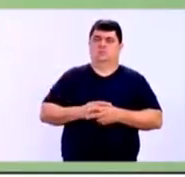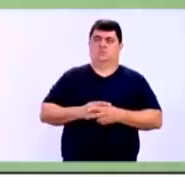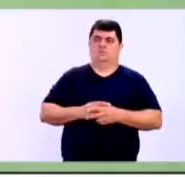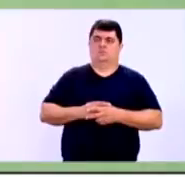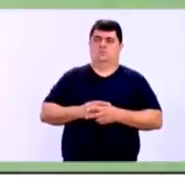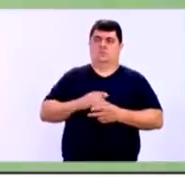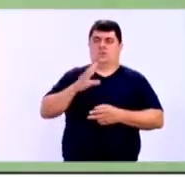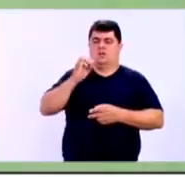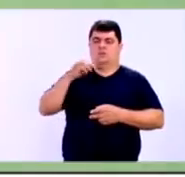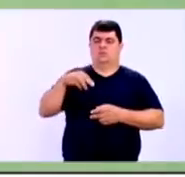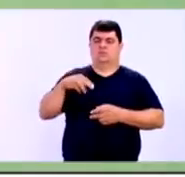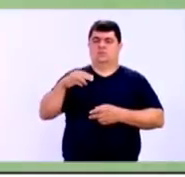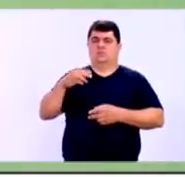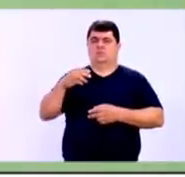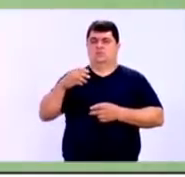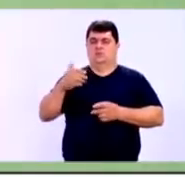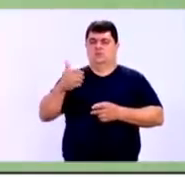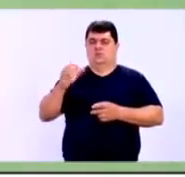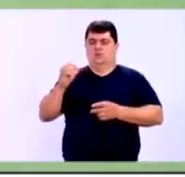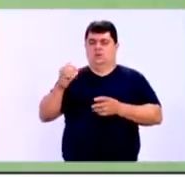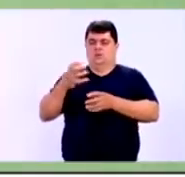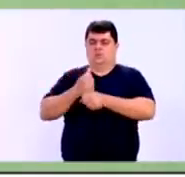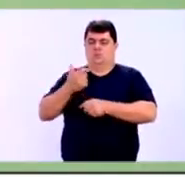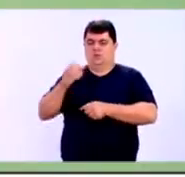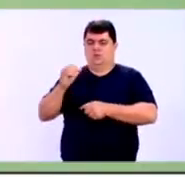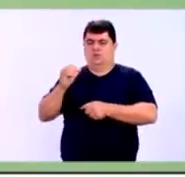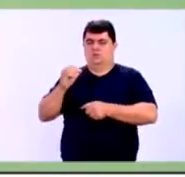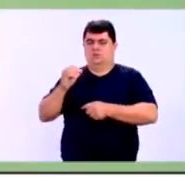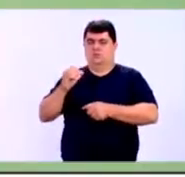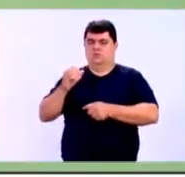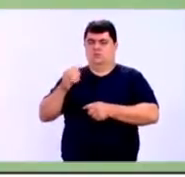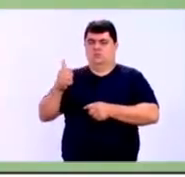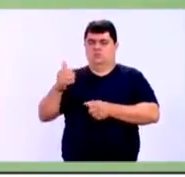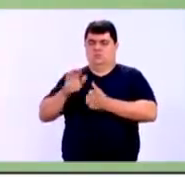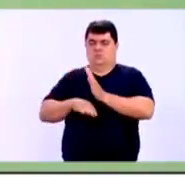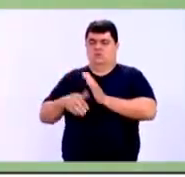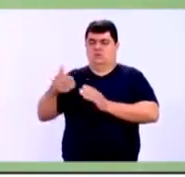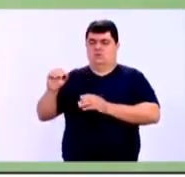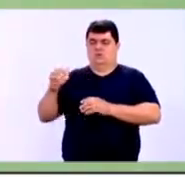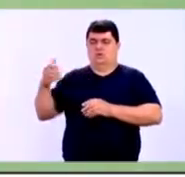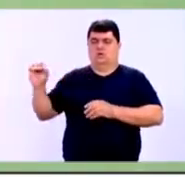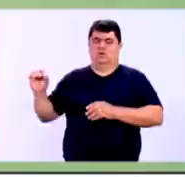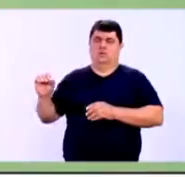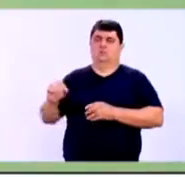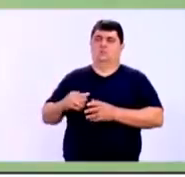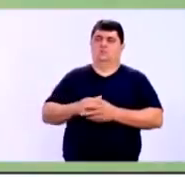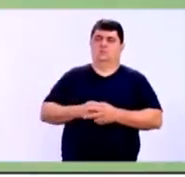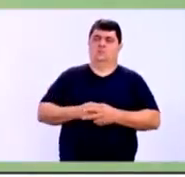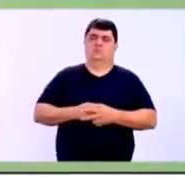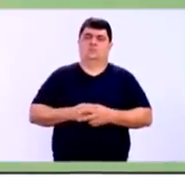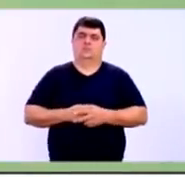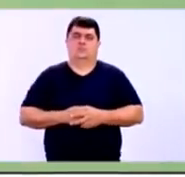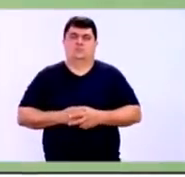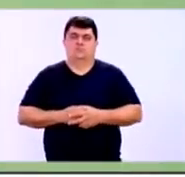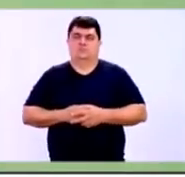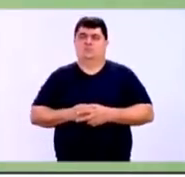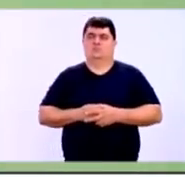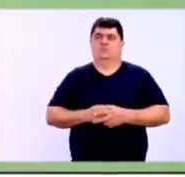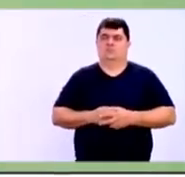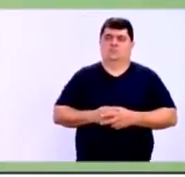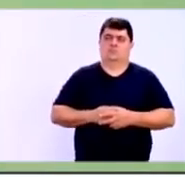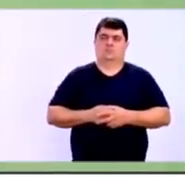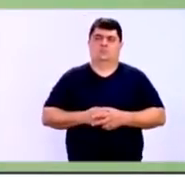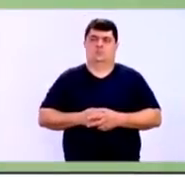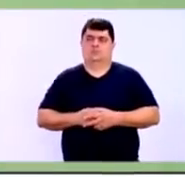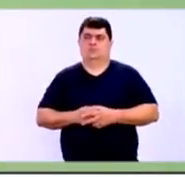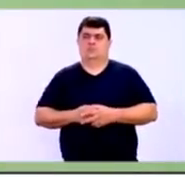meu CMV? 10 mais 10, 20. 20 menos 10, 10. Então, meu